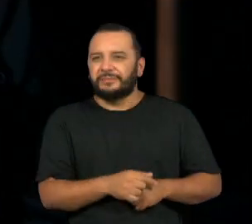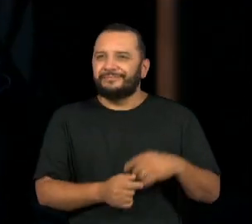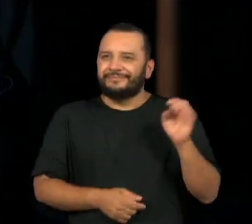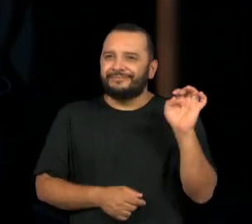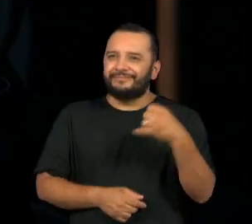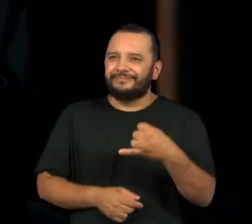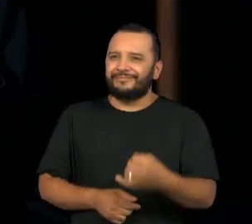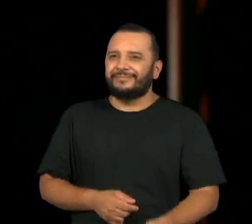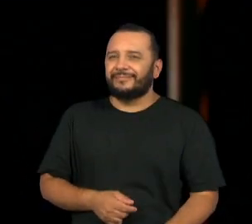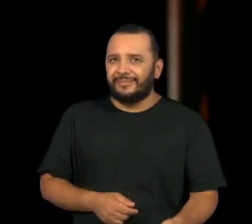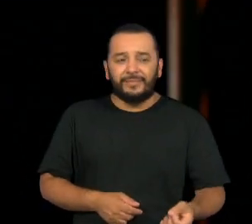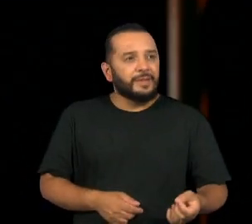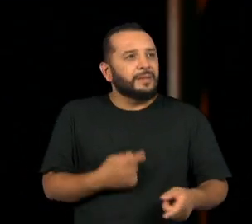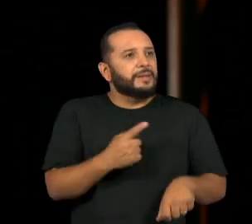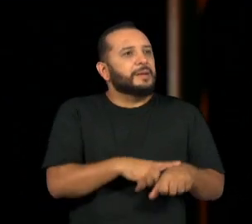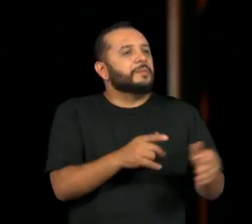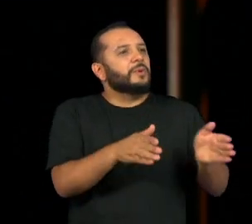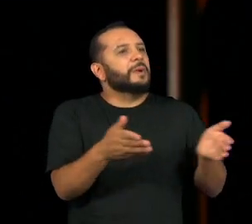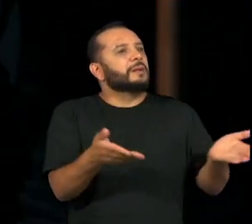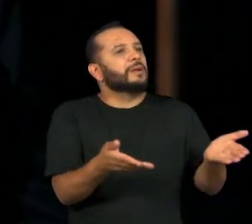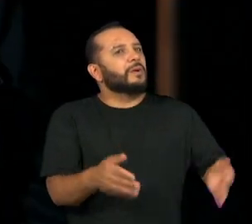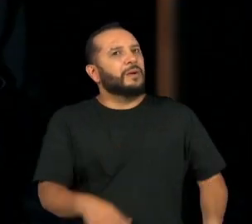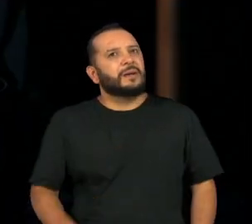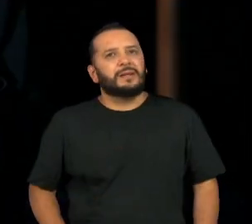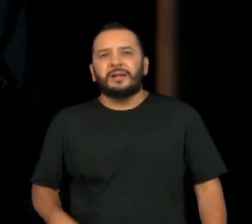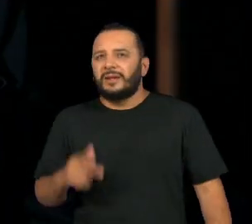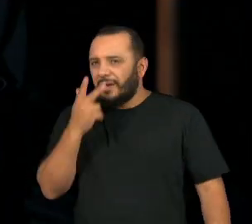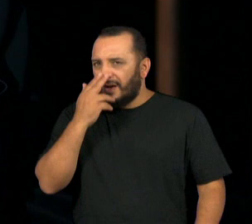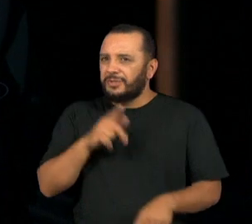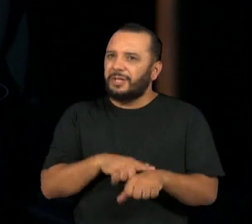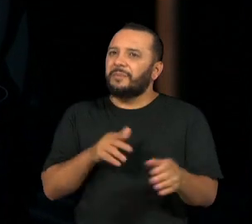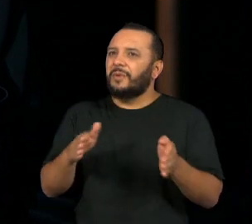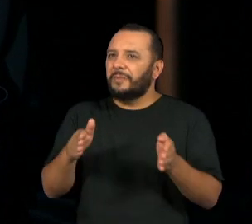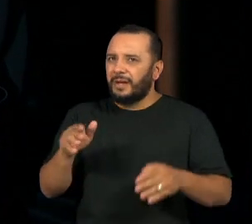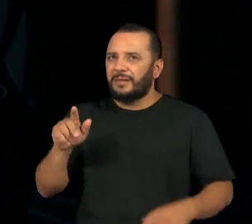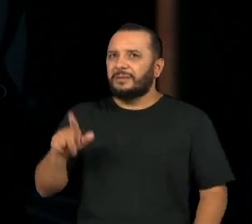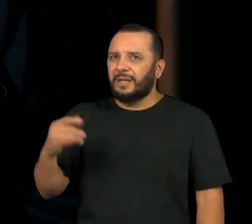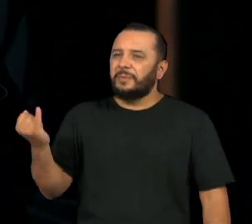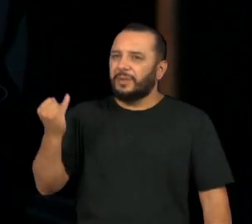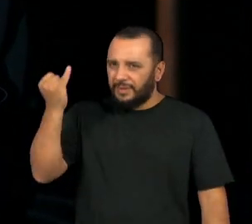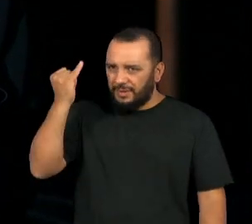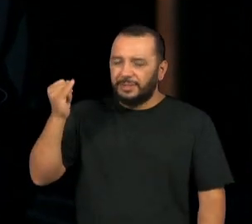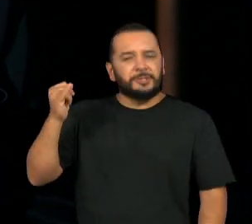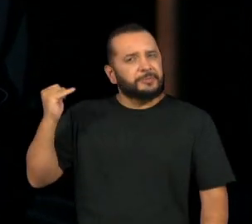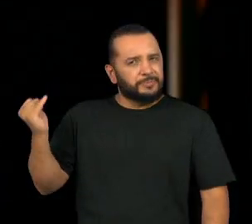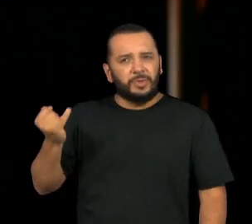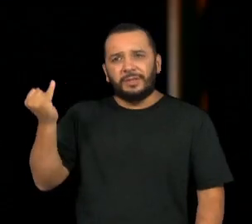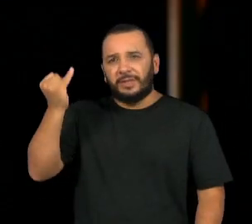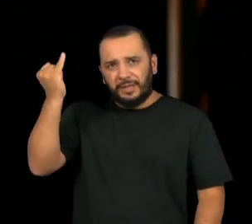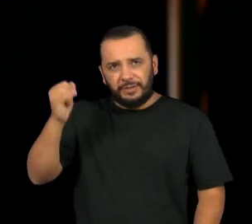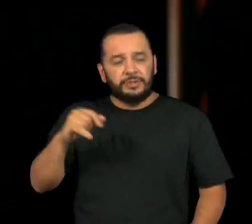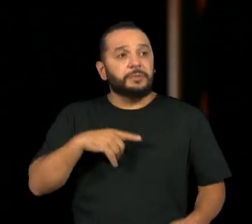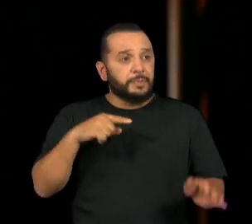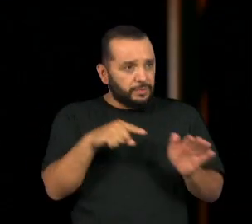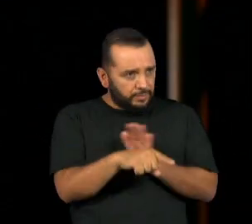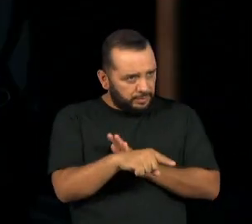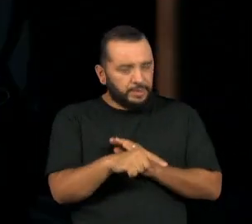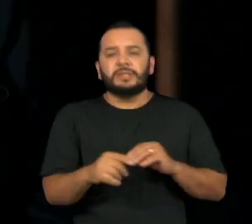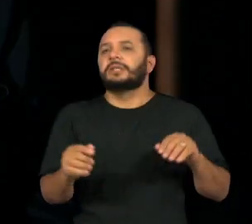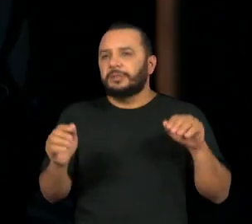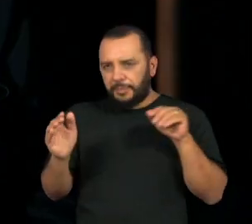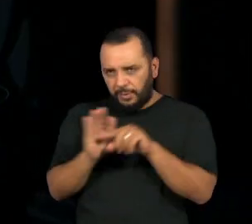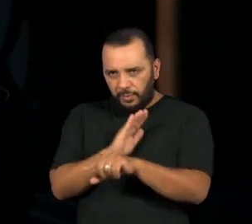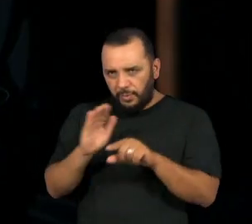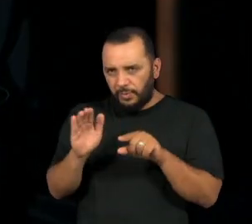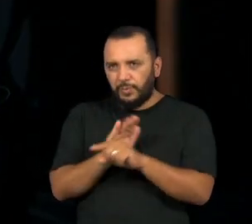eu tô um pouco... Que tempos são esses? Eu acho que são tempos importantes, muito importantes. De questionamento? De questionamento,